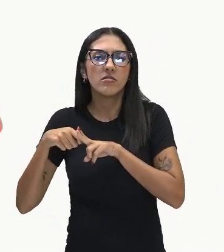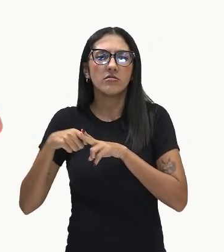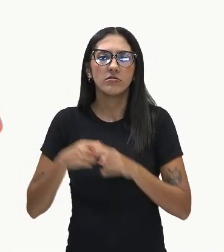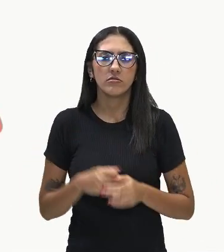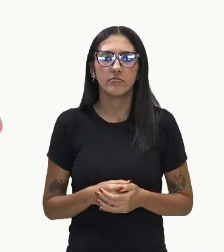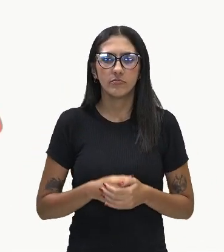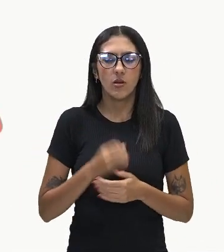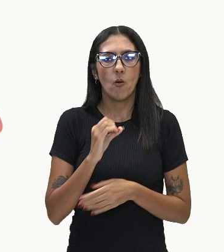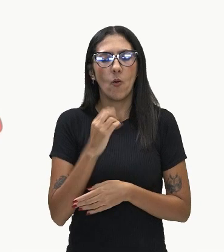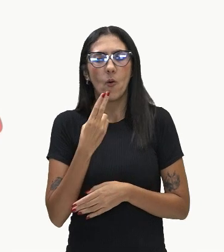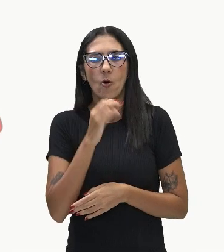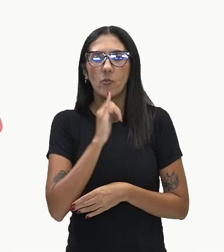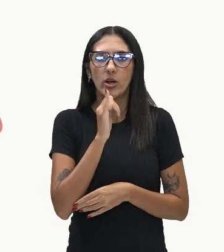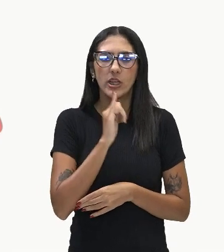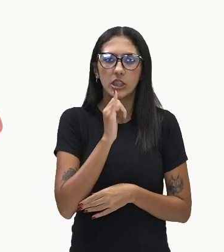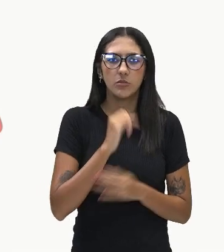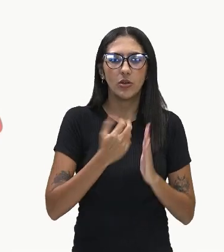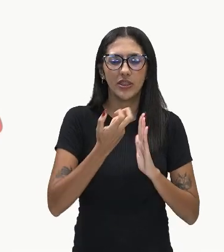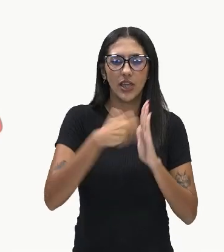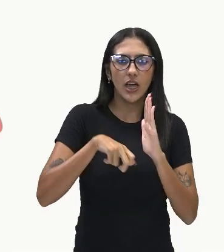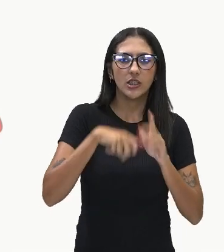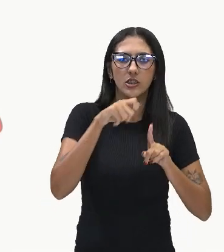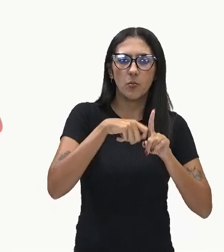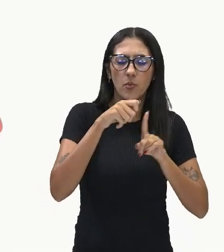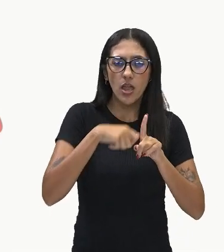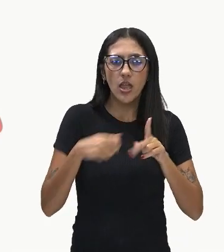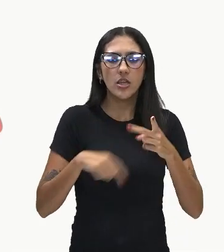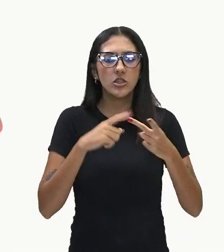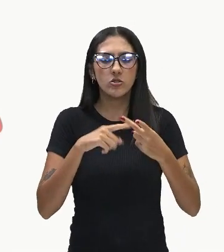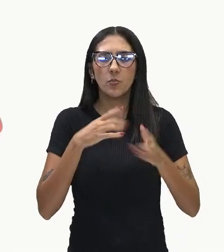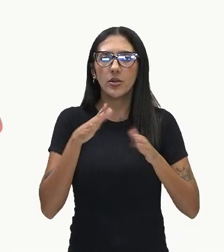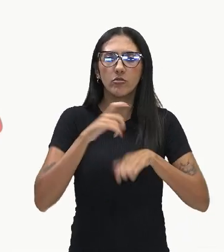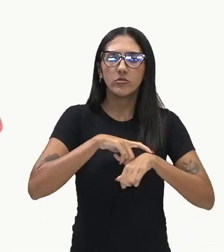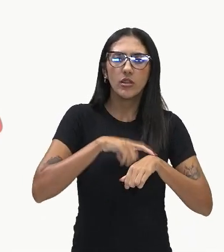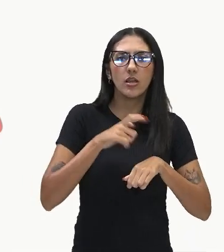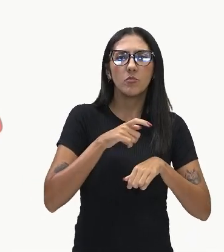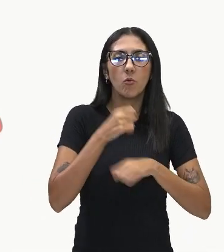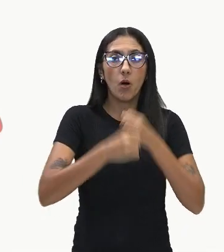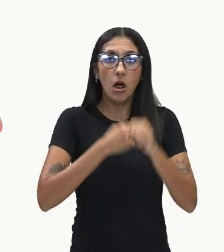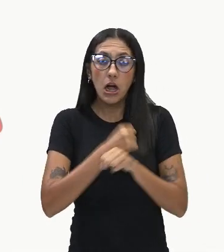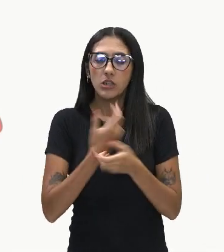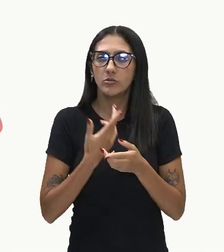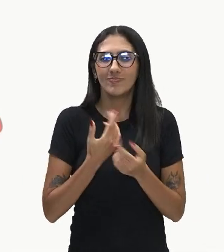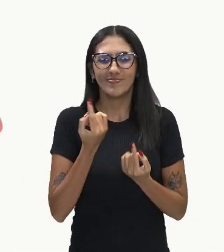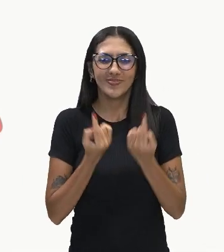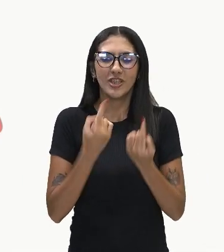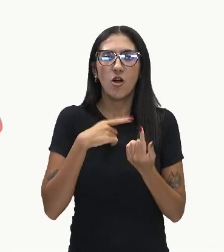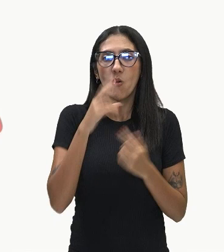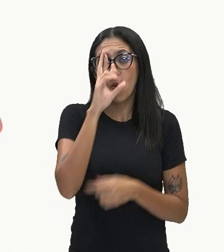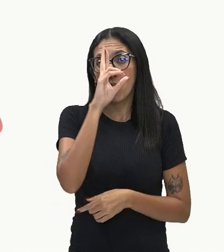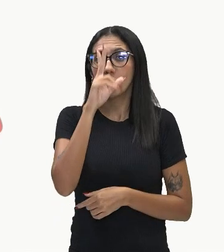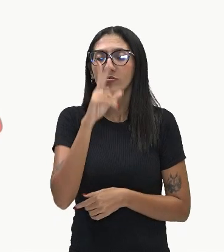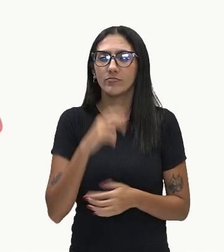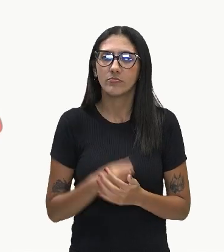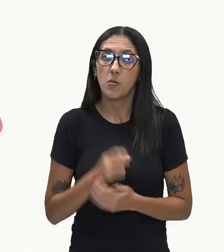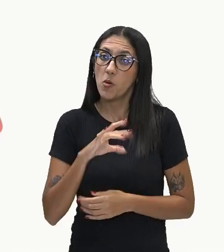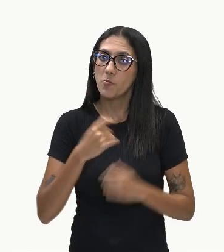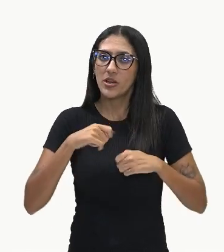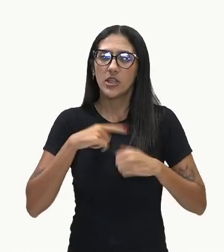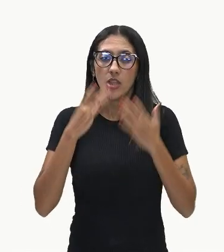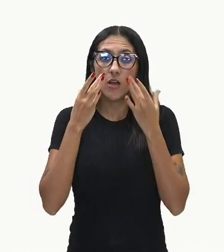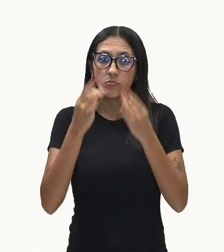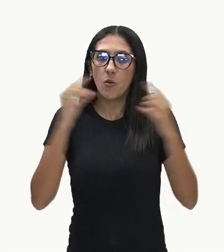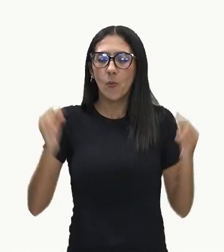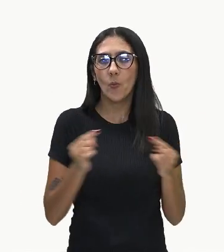que esteja em meses e o tempo em anos, tá bom? Então, só é ficar atento para que a unidade seja a